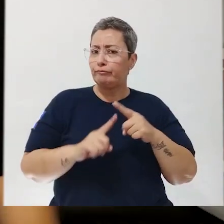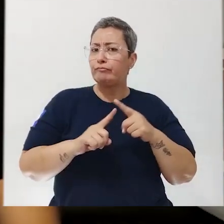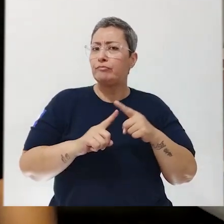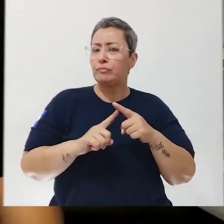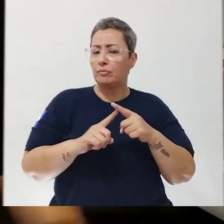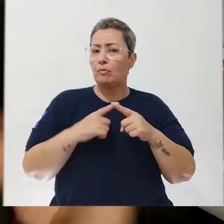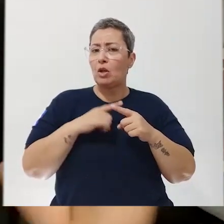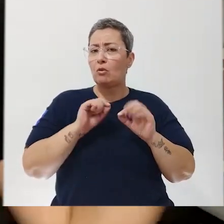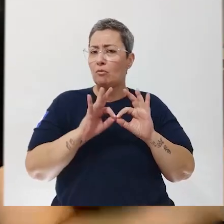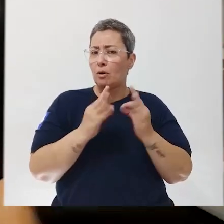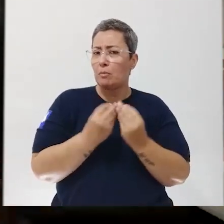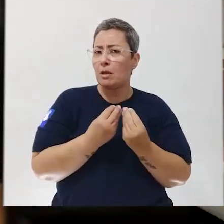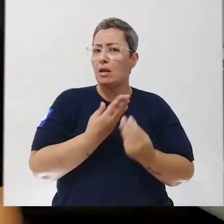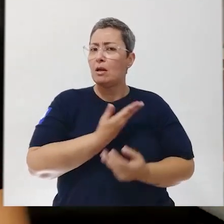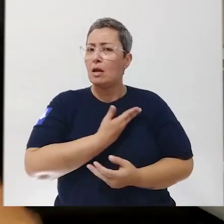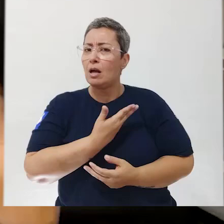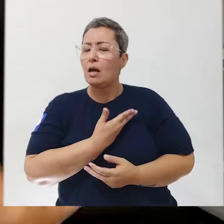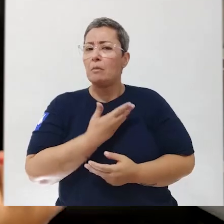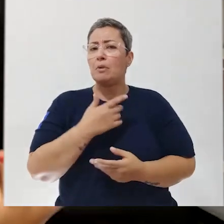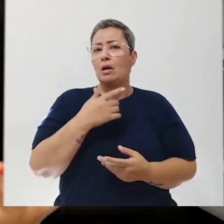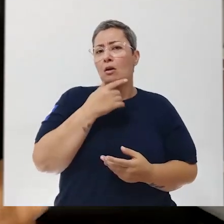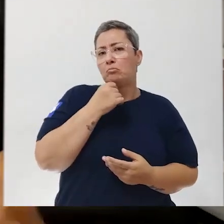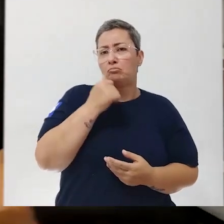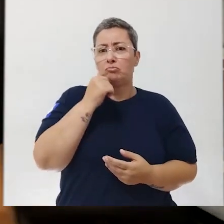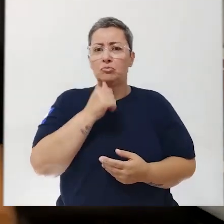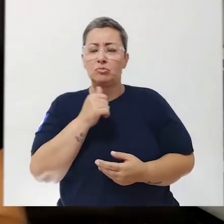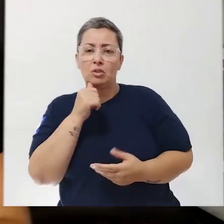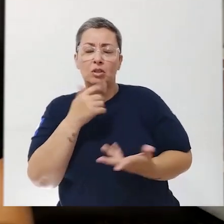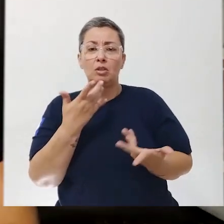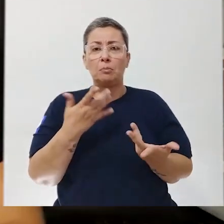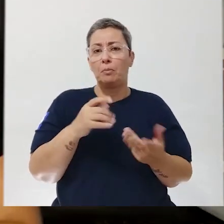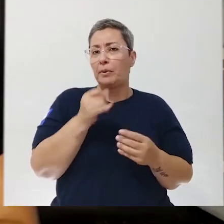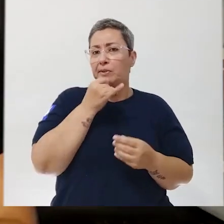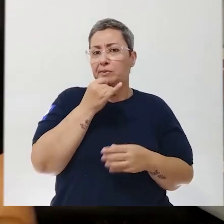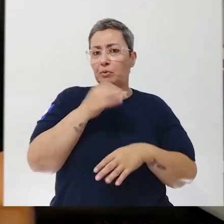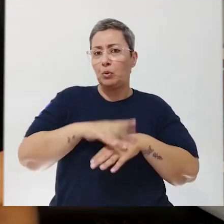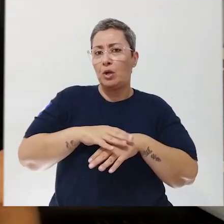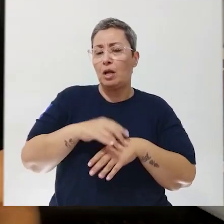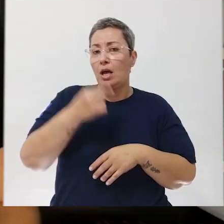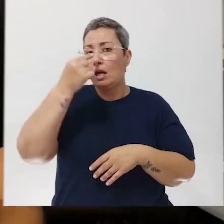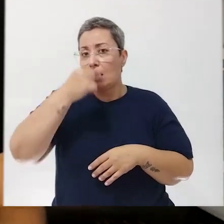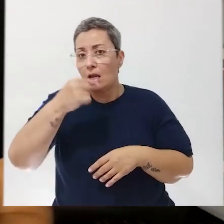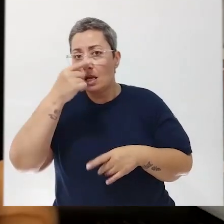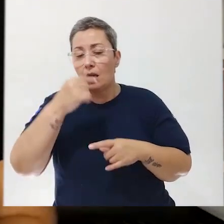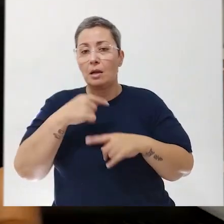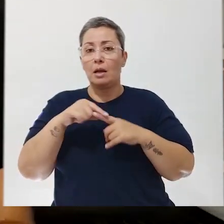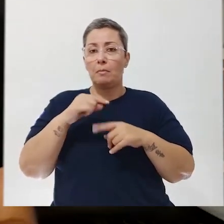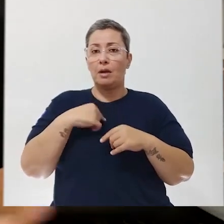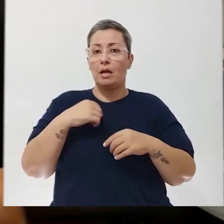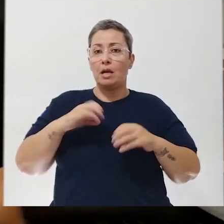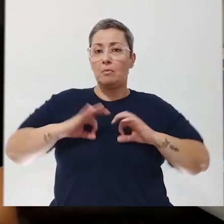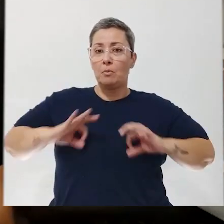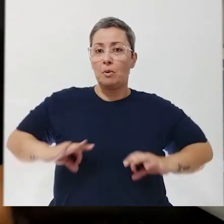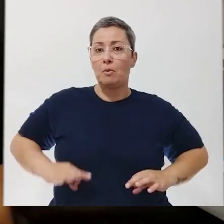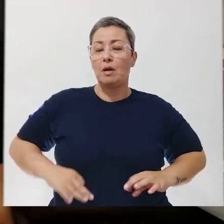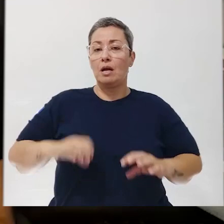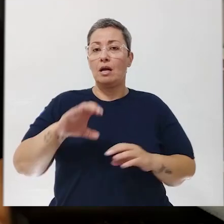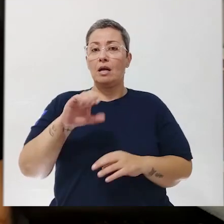próximo da família, ou algum conhecido, amiga, com doenças como, por exemplo, a gripe, a catapora